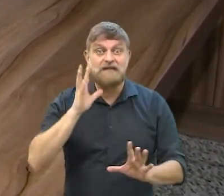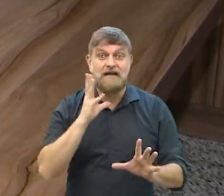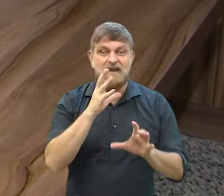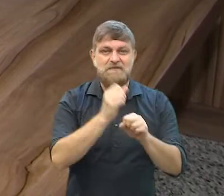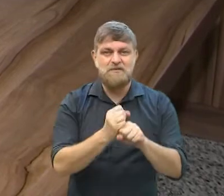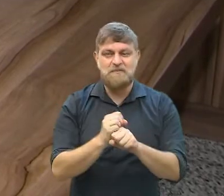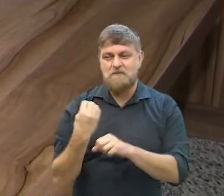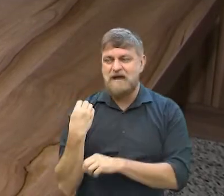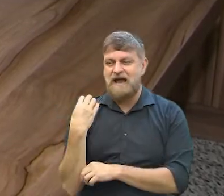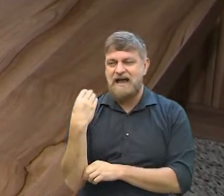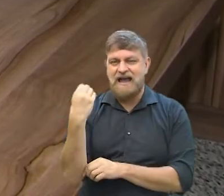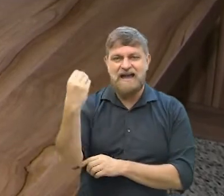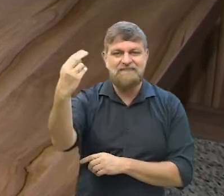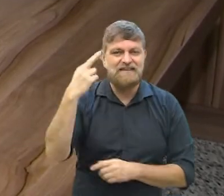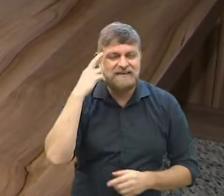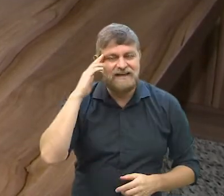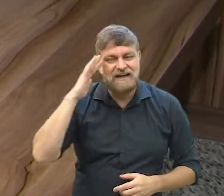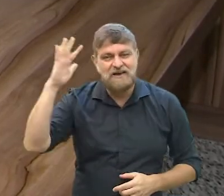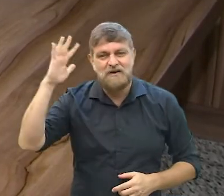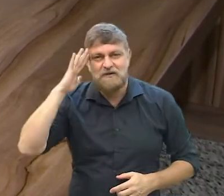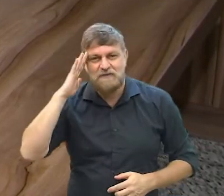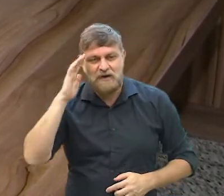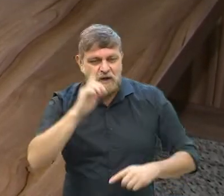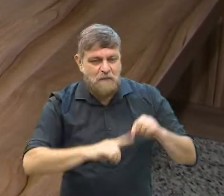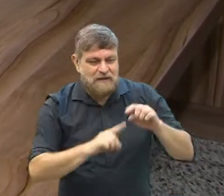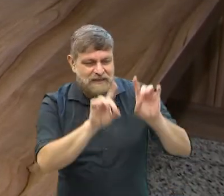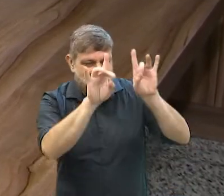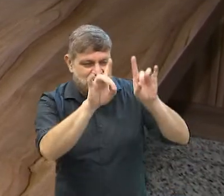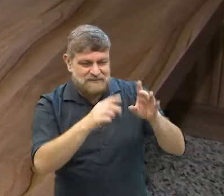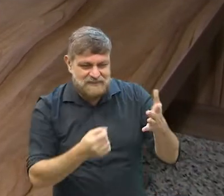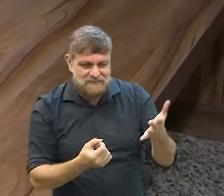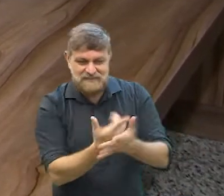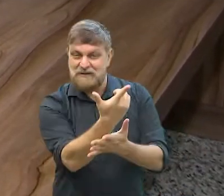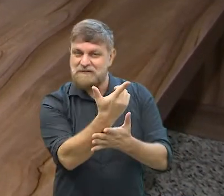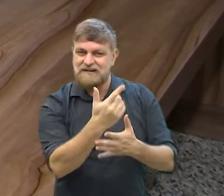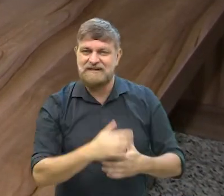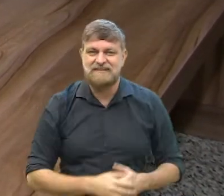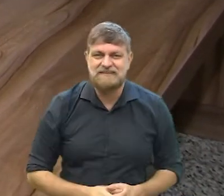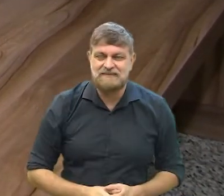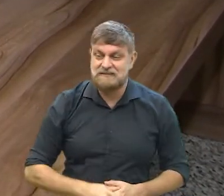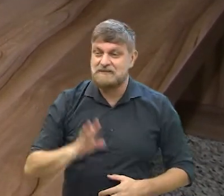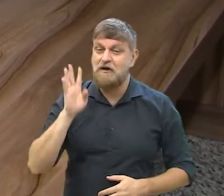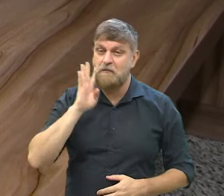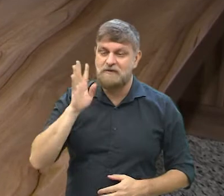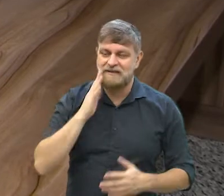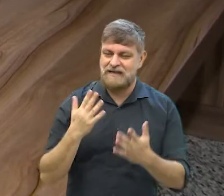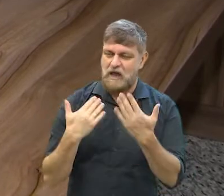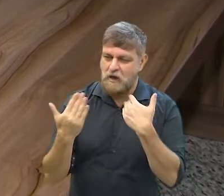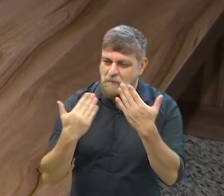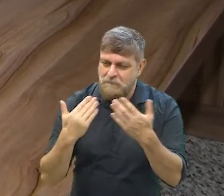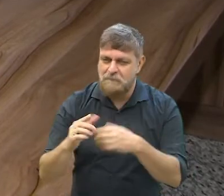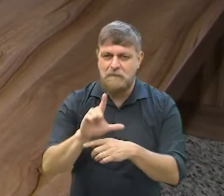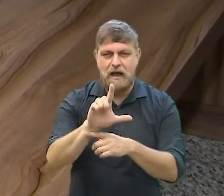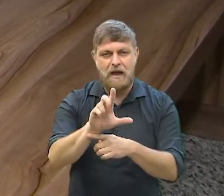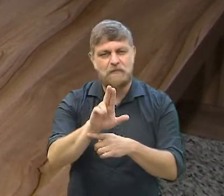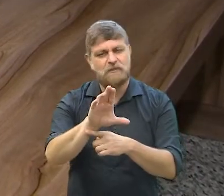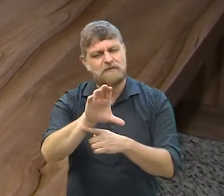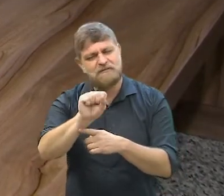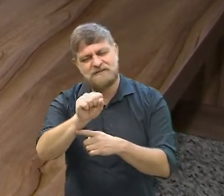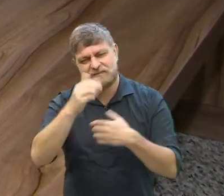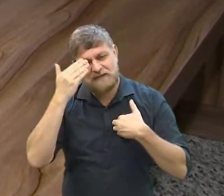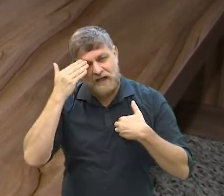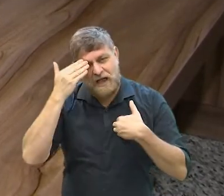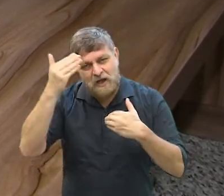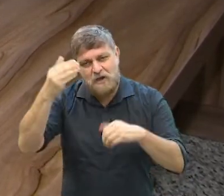possível, um sonho, um produto especial para casa. Muito legal esse papo, Luiz Vidal, muito obrigado por